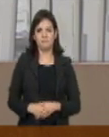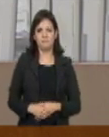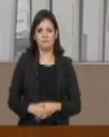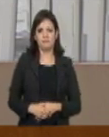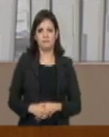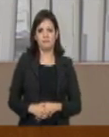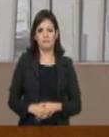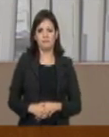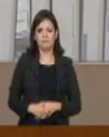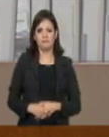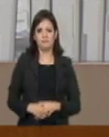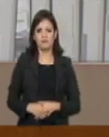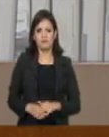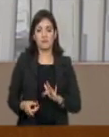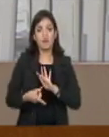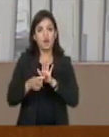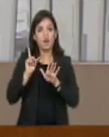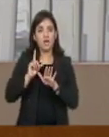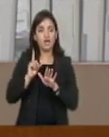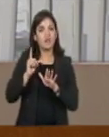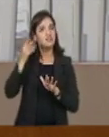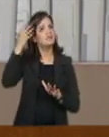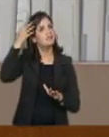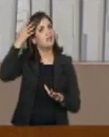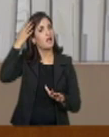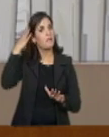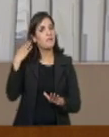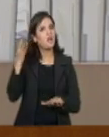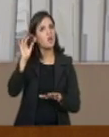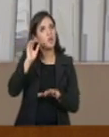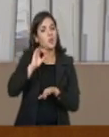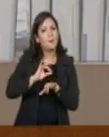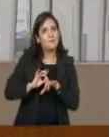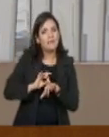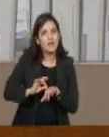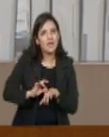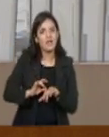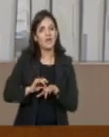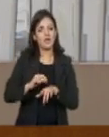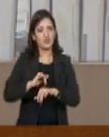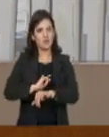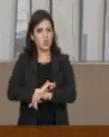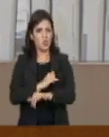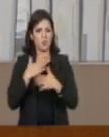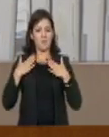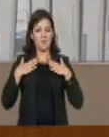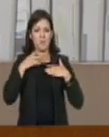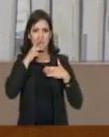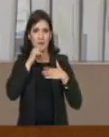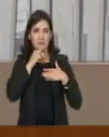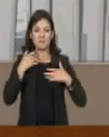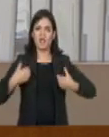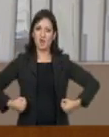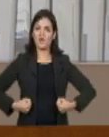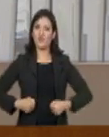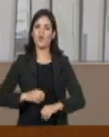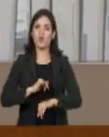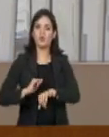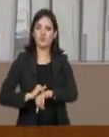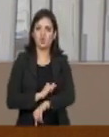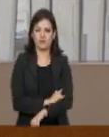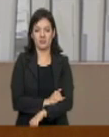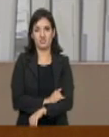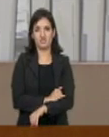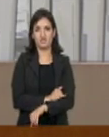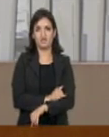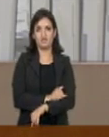Não tinha um cabelo grisalho, era gordinho, e sua filha se reportando, que sobreviveu. A filha que não estava na